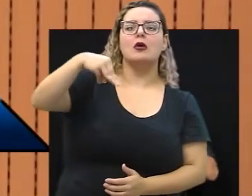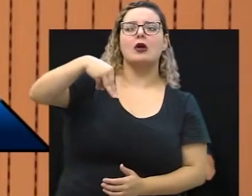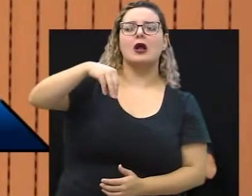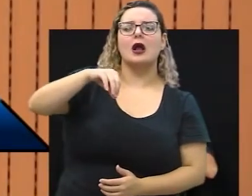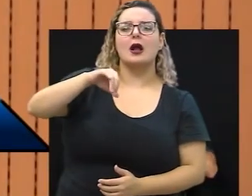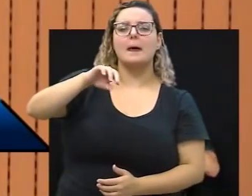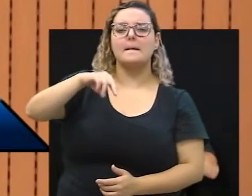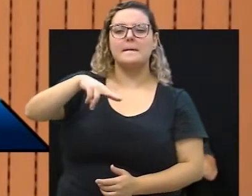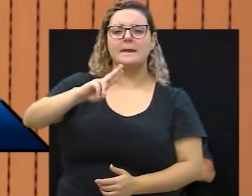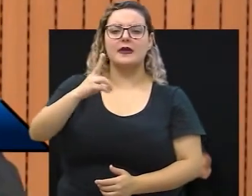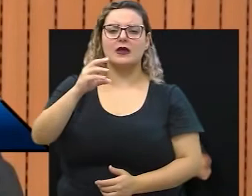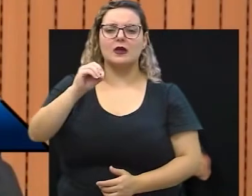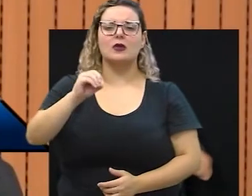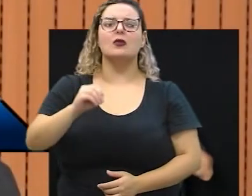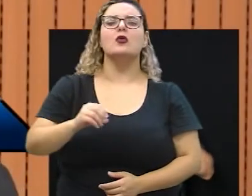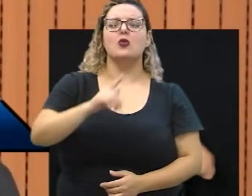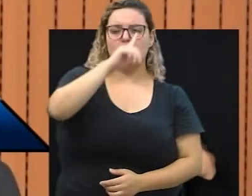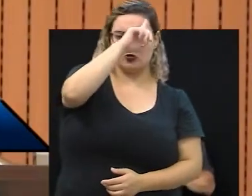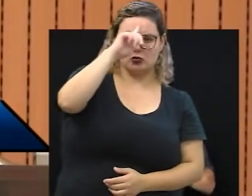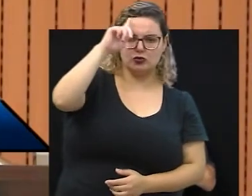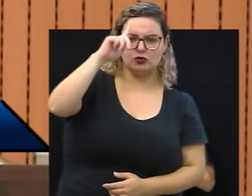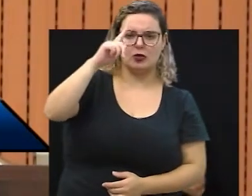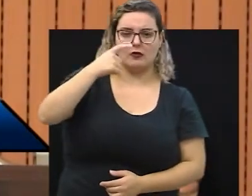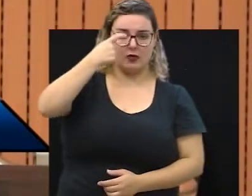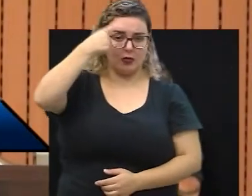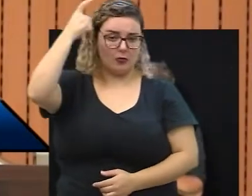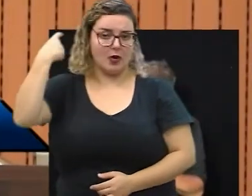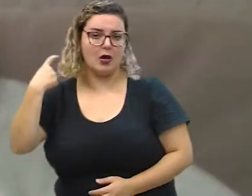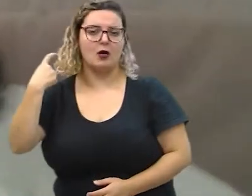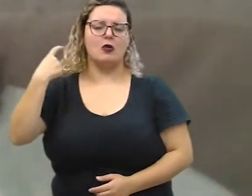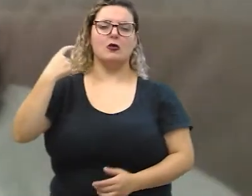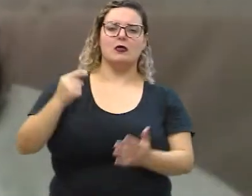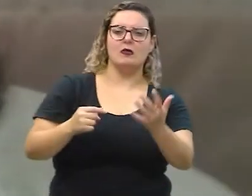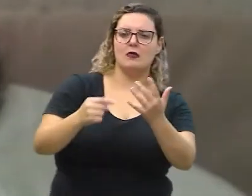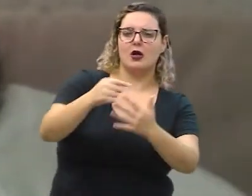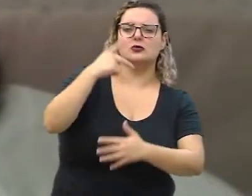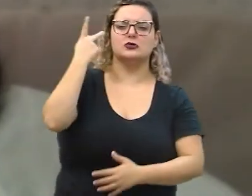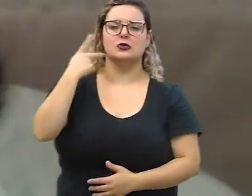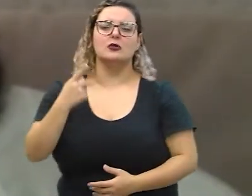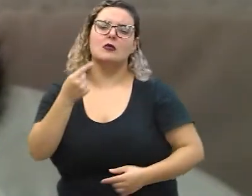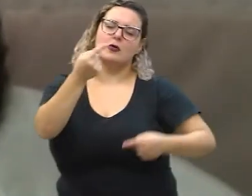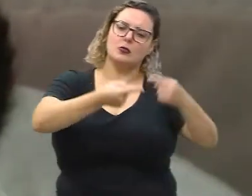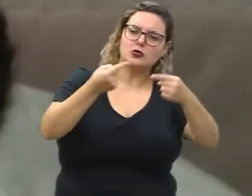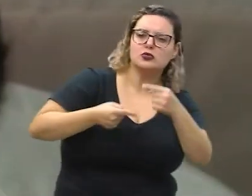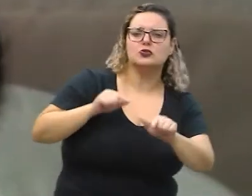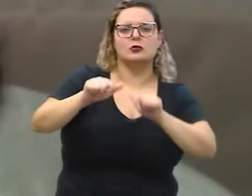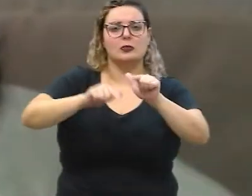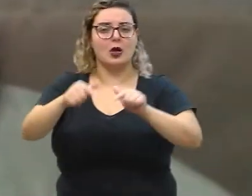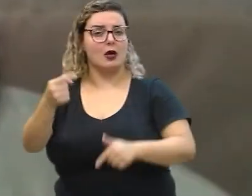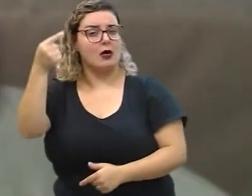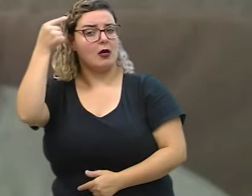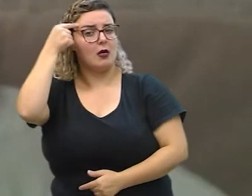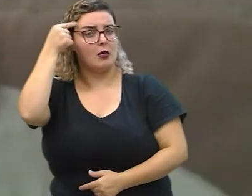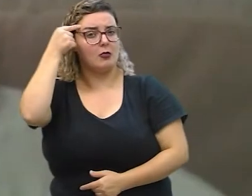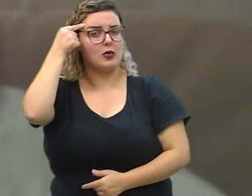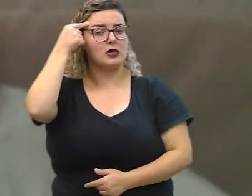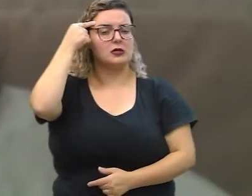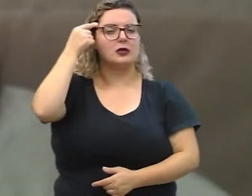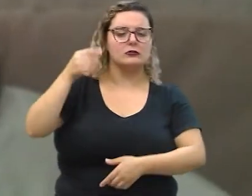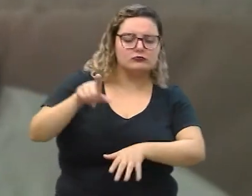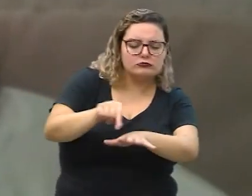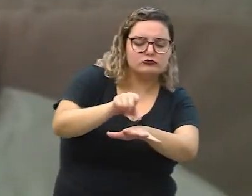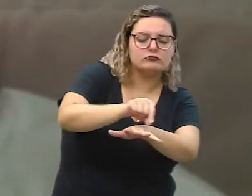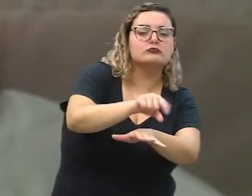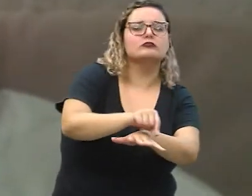Camelô, Eduardo Magoga, Gustavo Peta e Paola Miguel. Então vamos lá, vamos trabalhar, vamos discutir e vamos pensar os